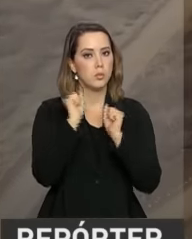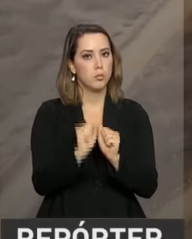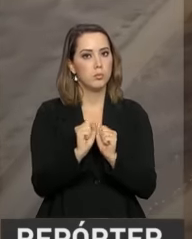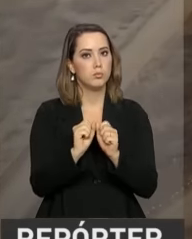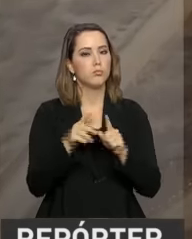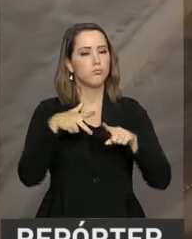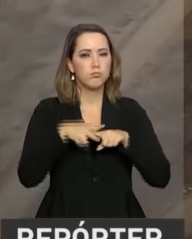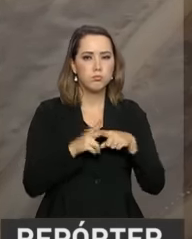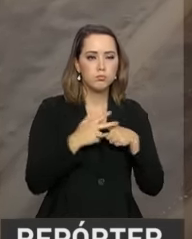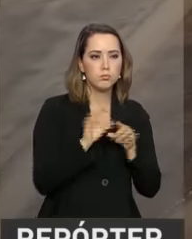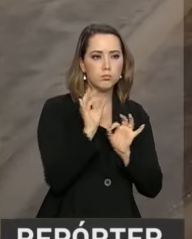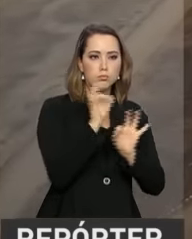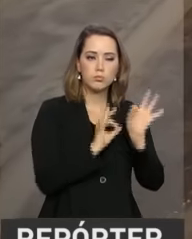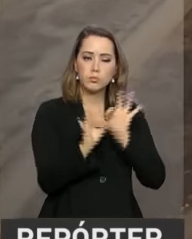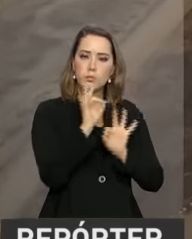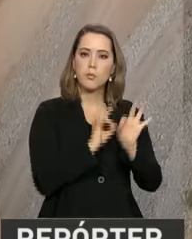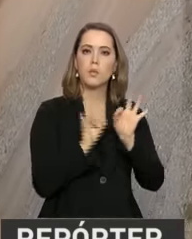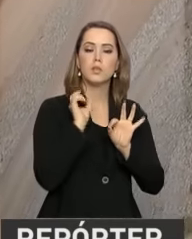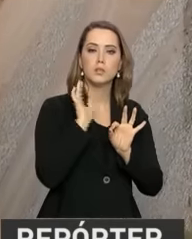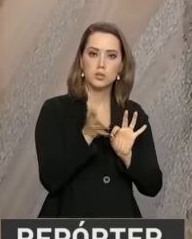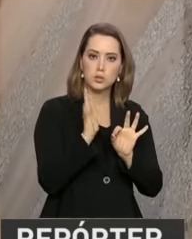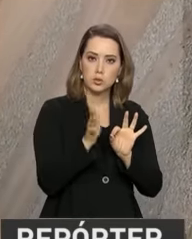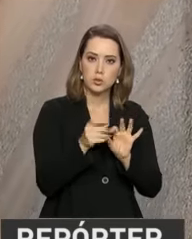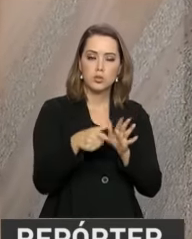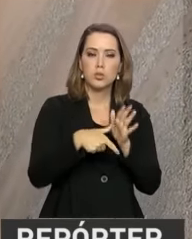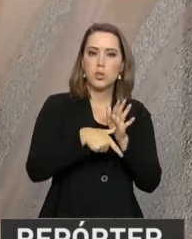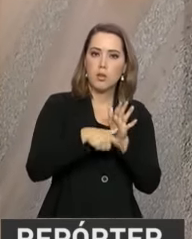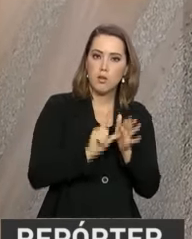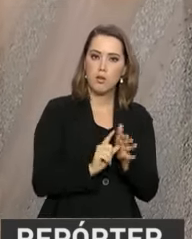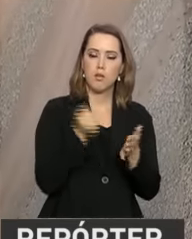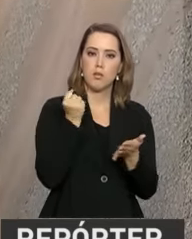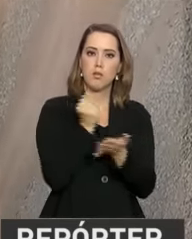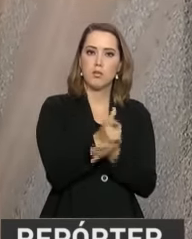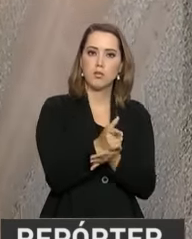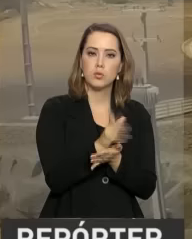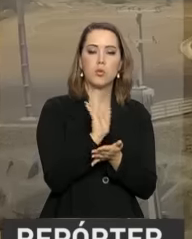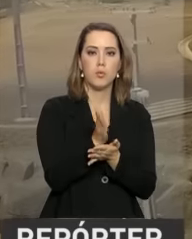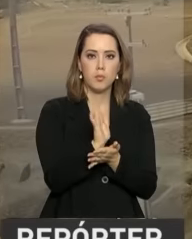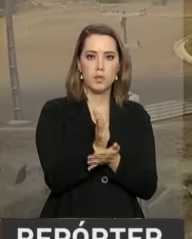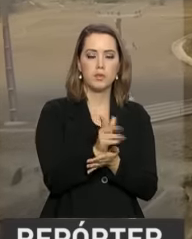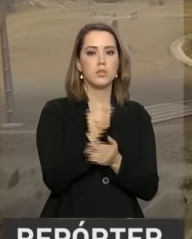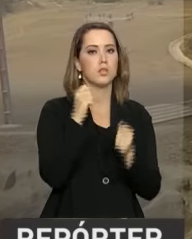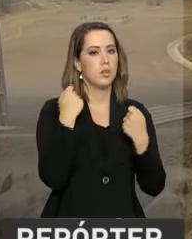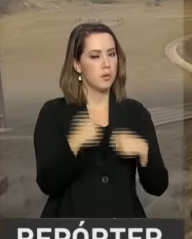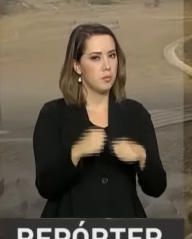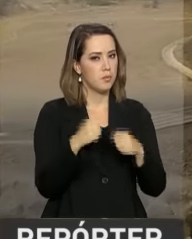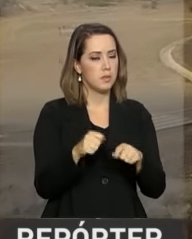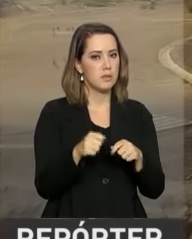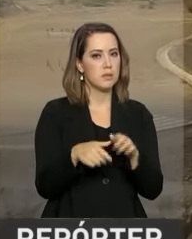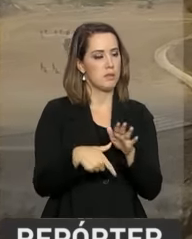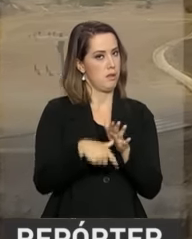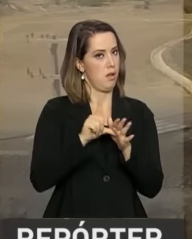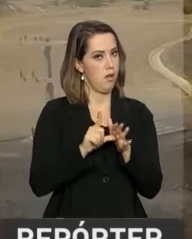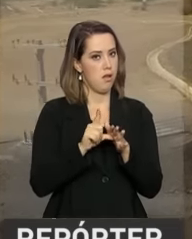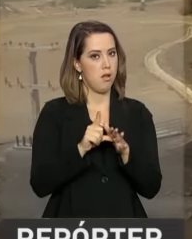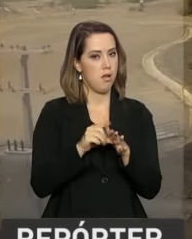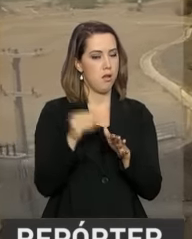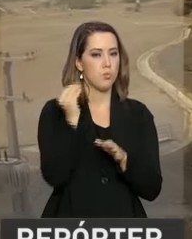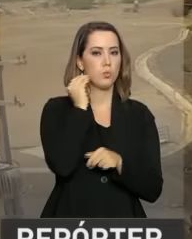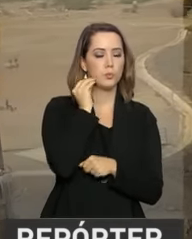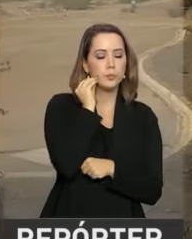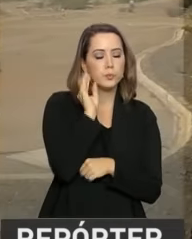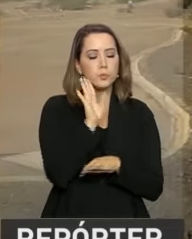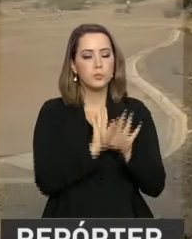ajustadas Lembrando que estas bombas foram compradas ainda em 2010 e precisam ser testadas para que não haja